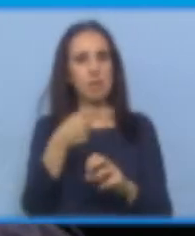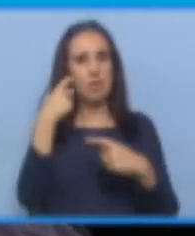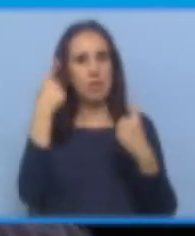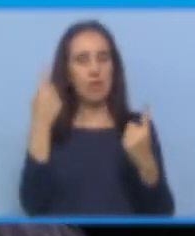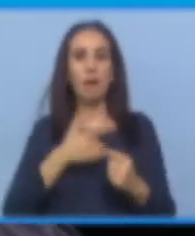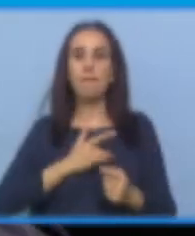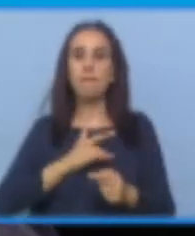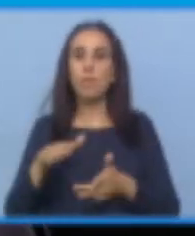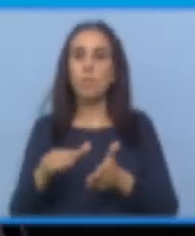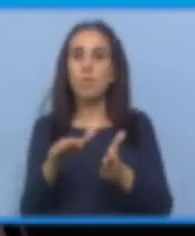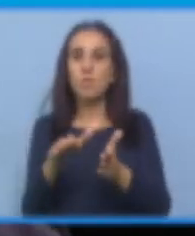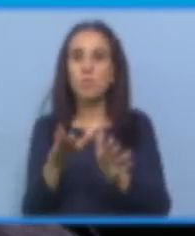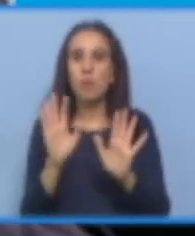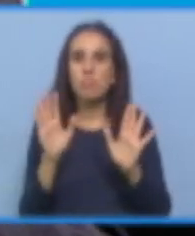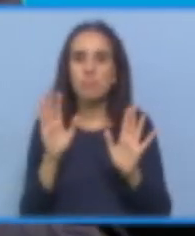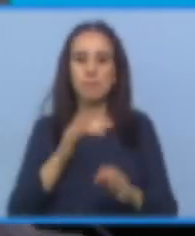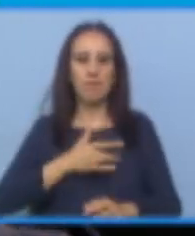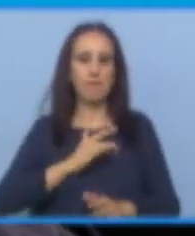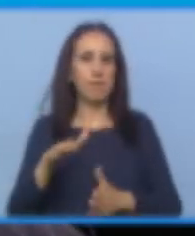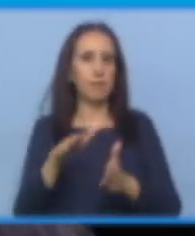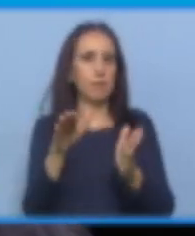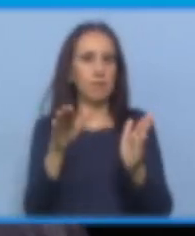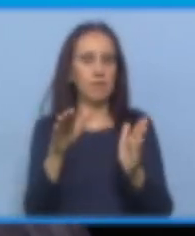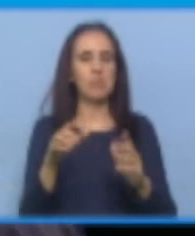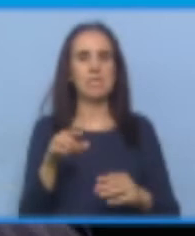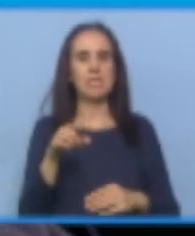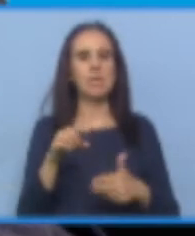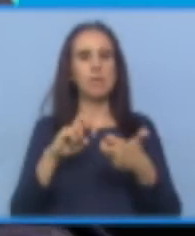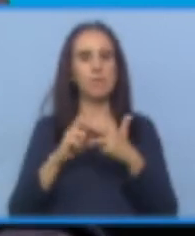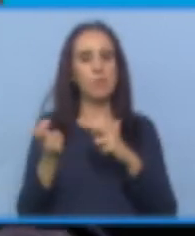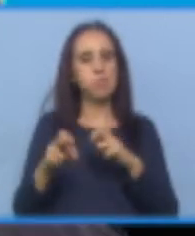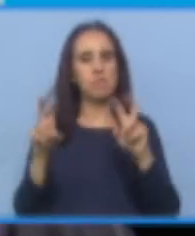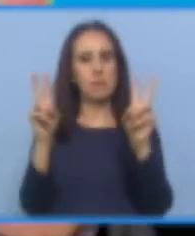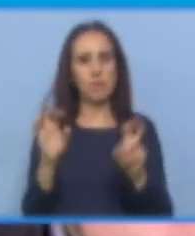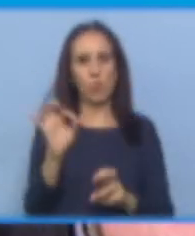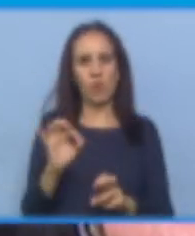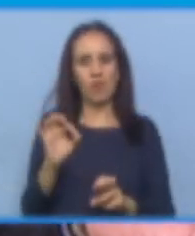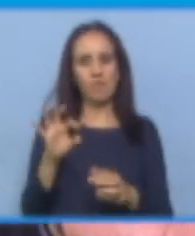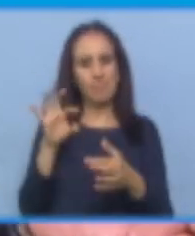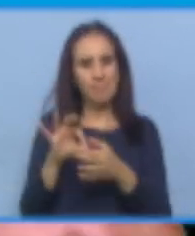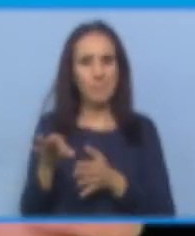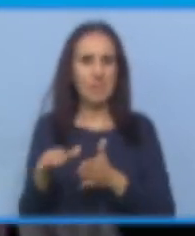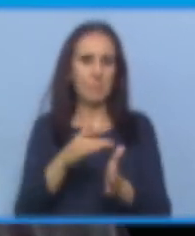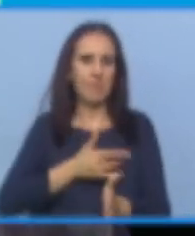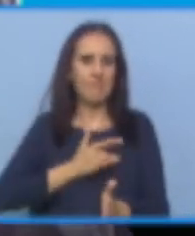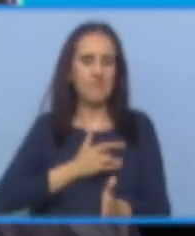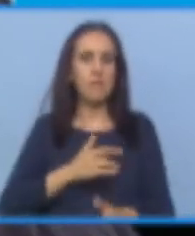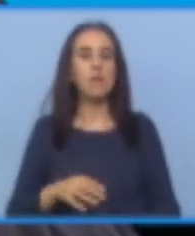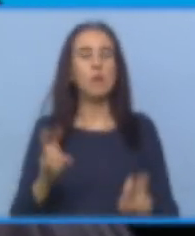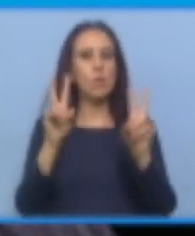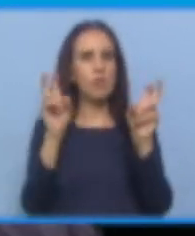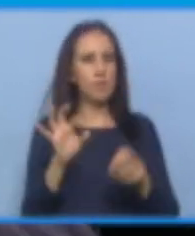o Amor, não é? Um Caminho para o Amor, não é? E a problemática do capítulo 8º insere-se neste caminho para o amor, não é? Esse capítulo 8º tem a